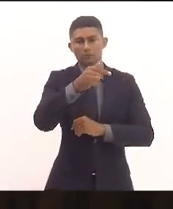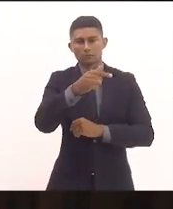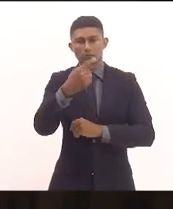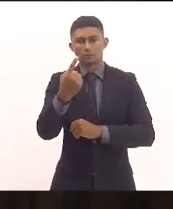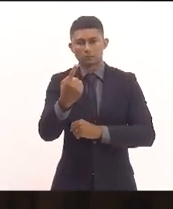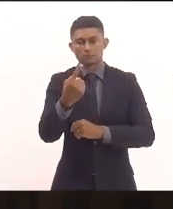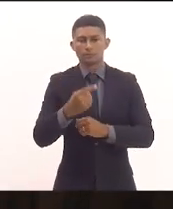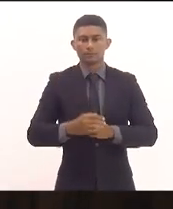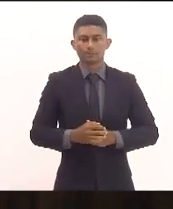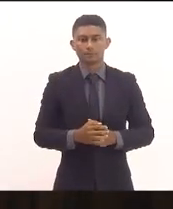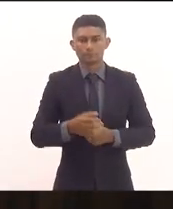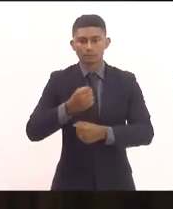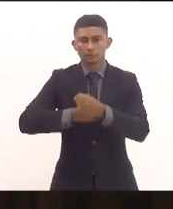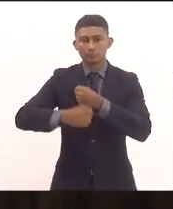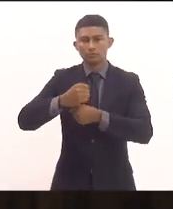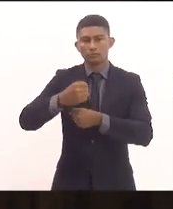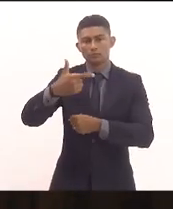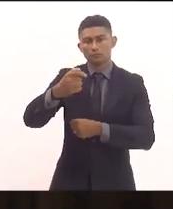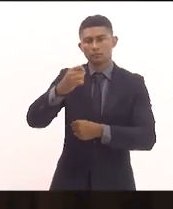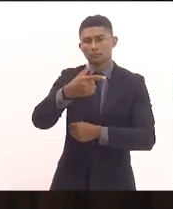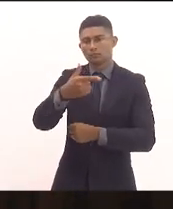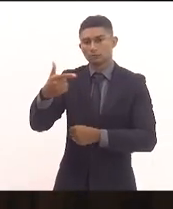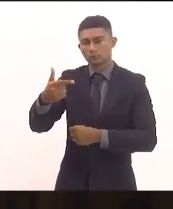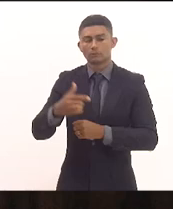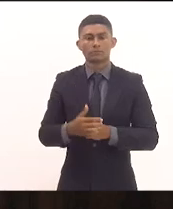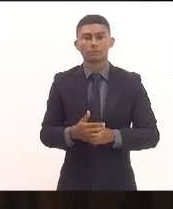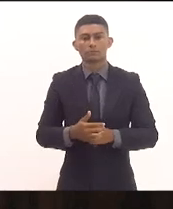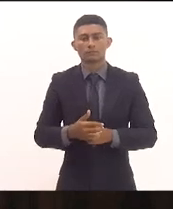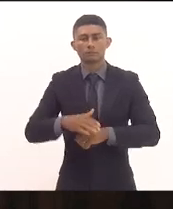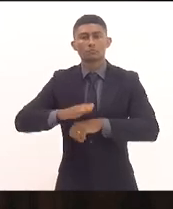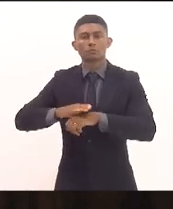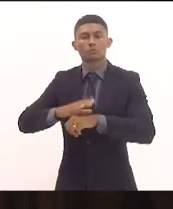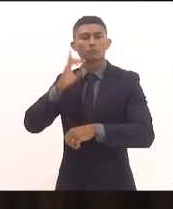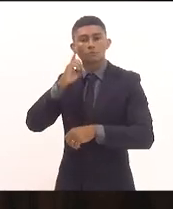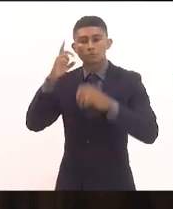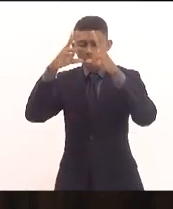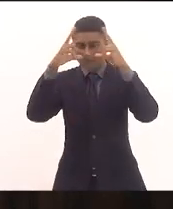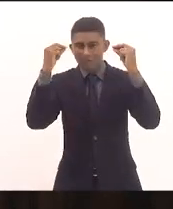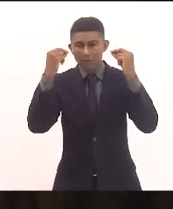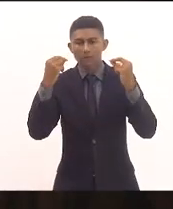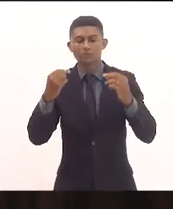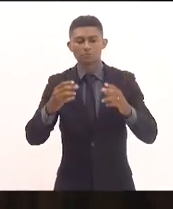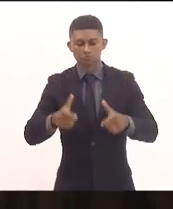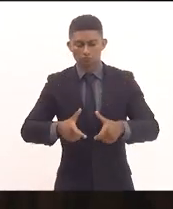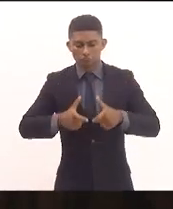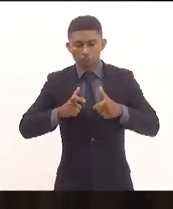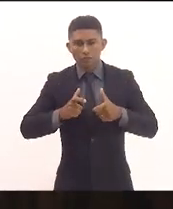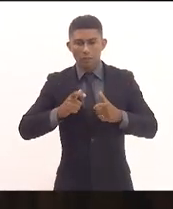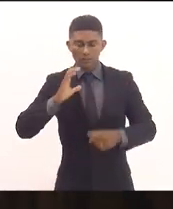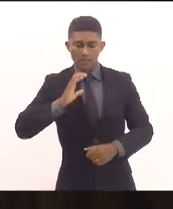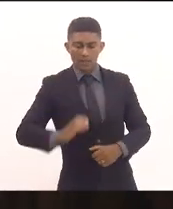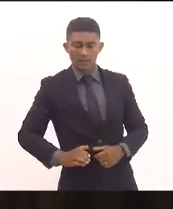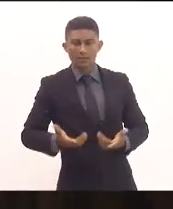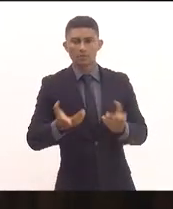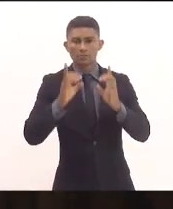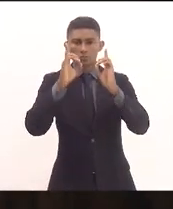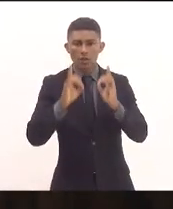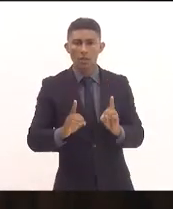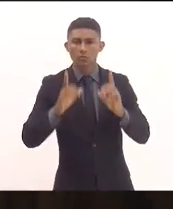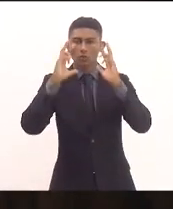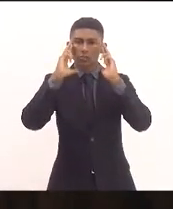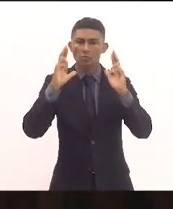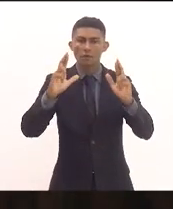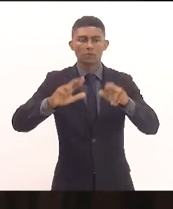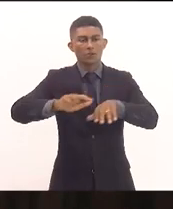1271 de 2022, de autoria da deputada enfermeira Rejane, concede prêmio de cidadania, direito e respeito